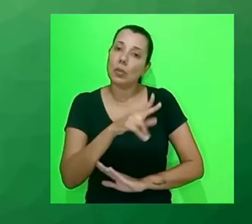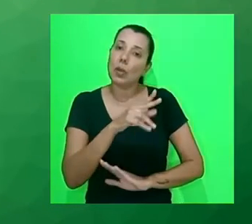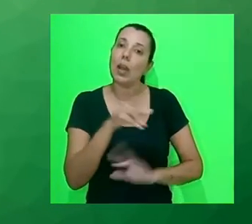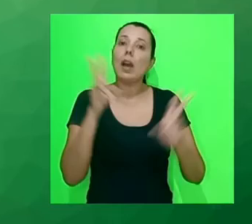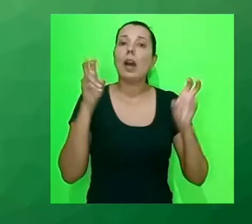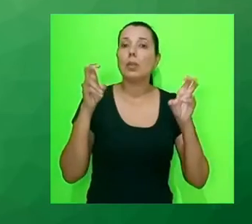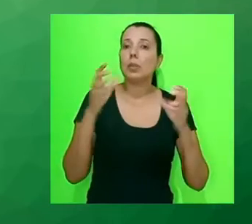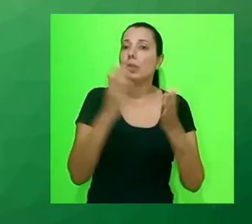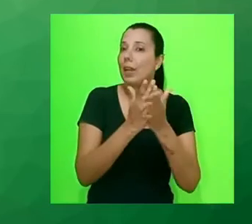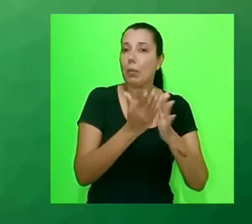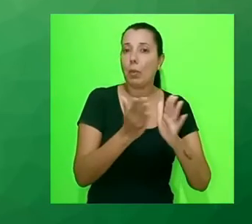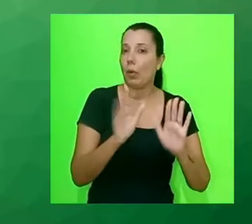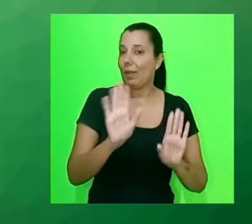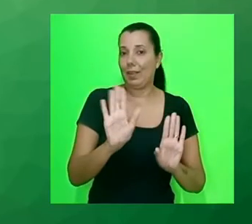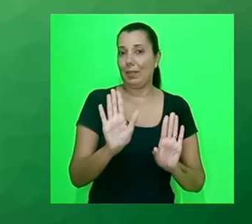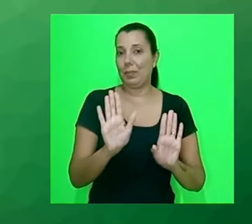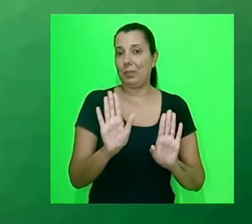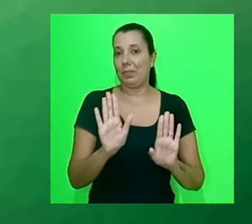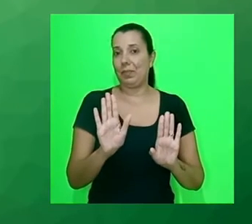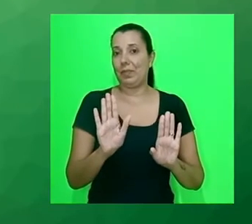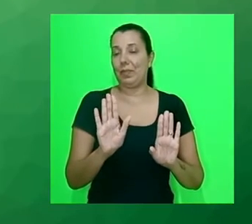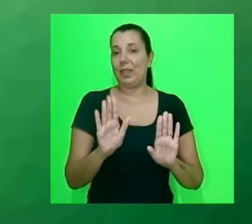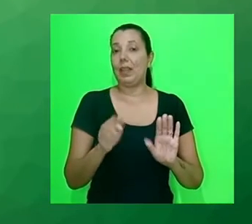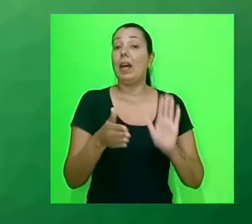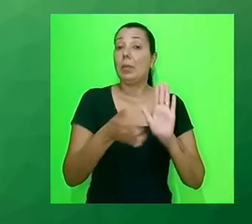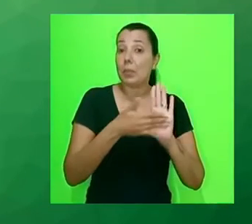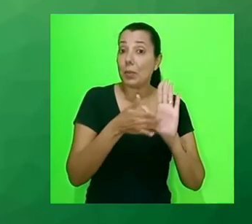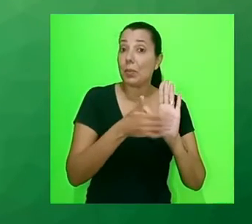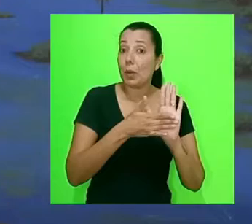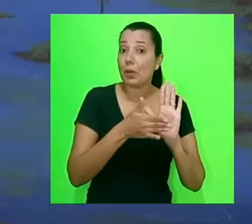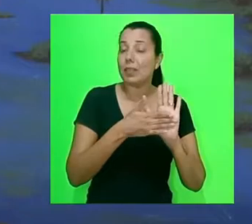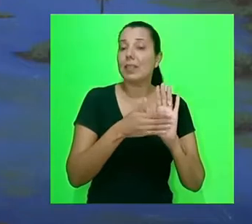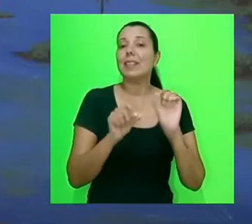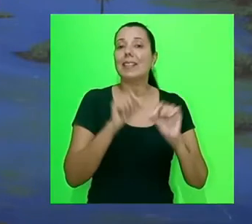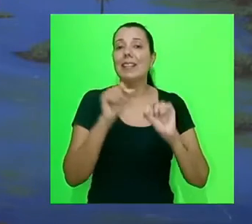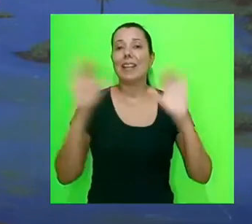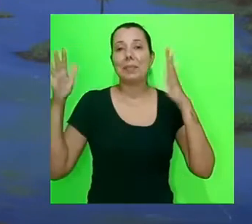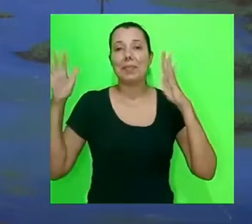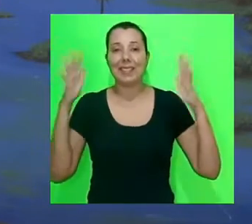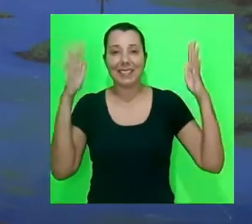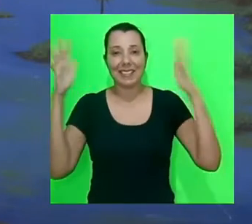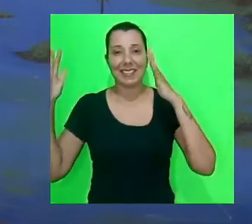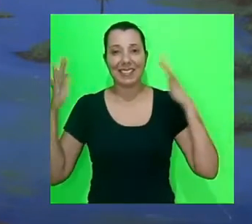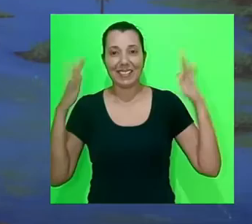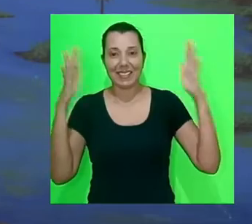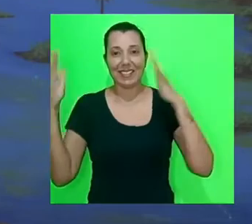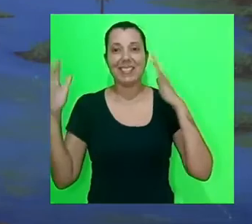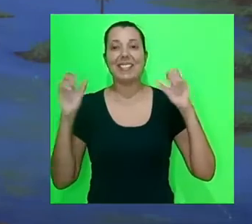gente não acabar com esse assunto por aqui. Então continue com a programação da TV Comunitária,